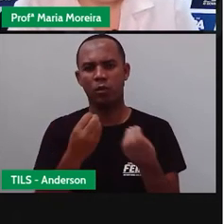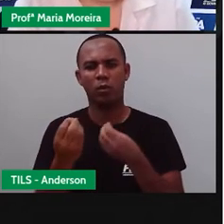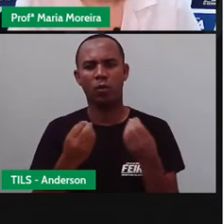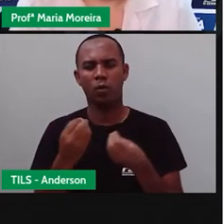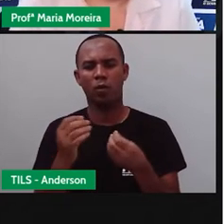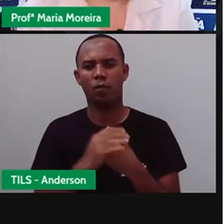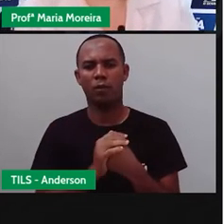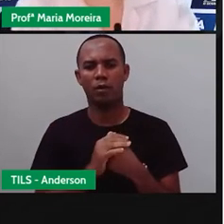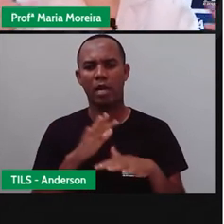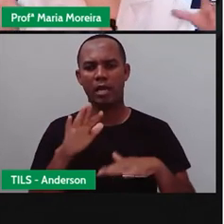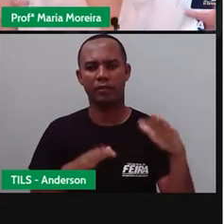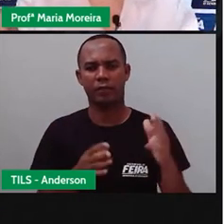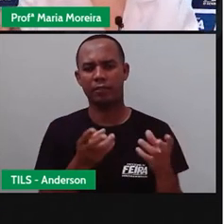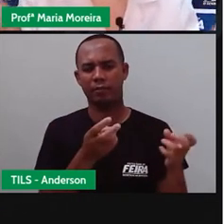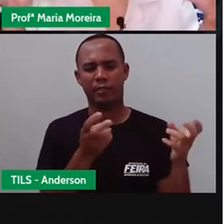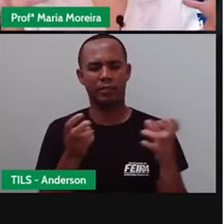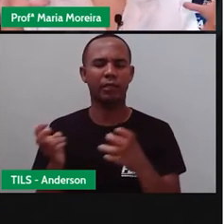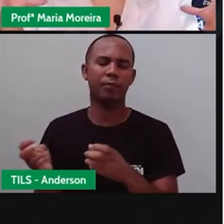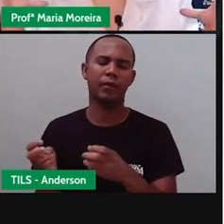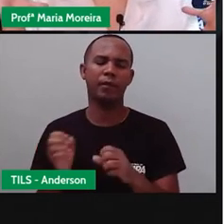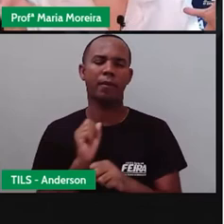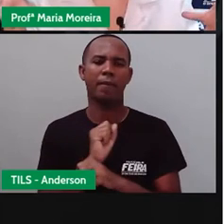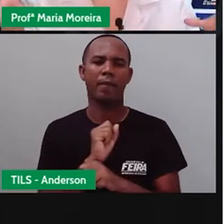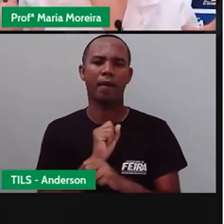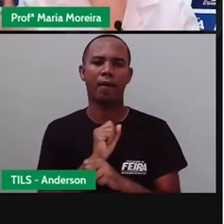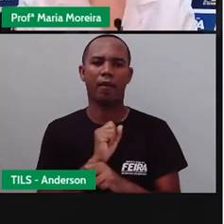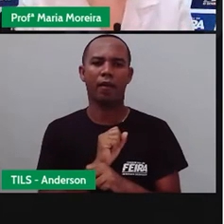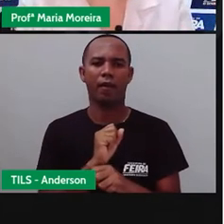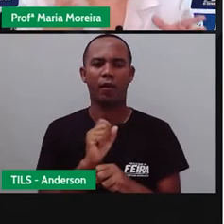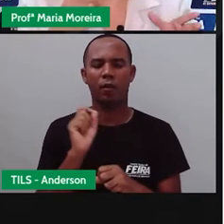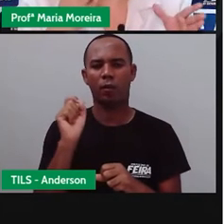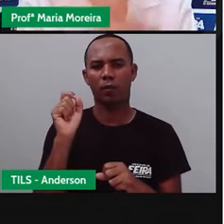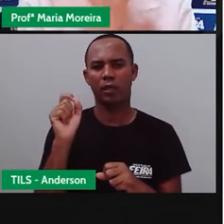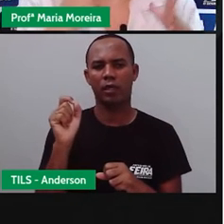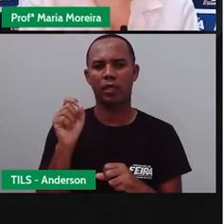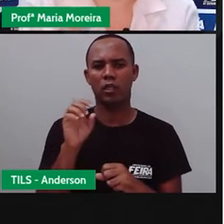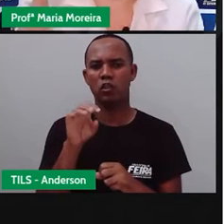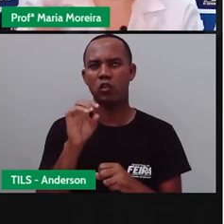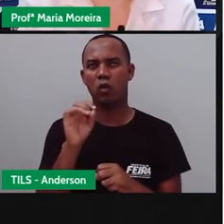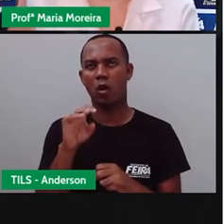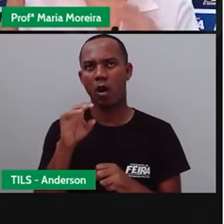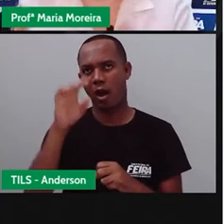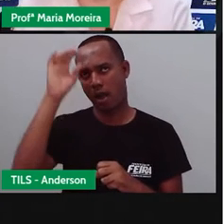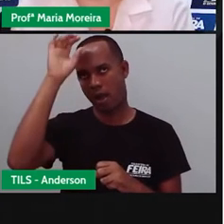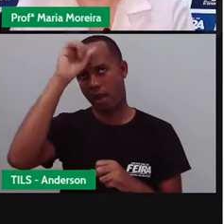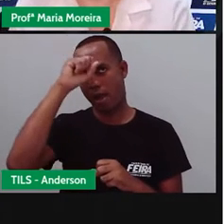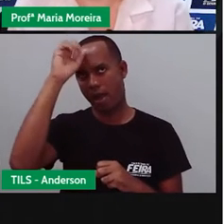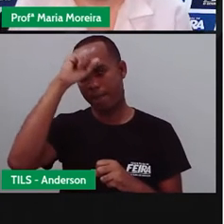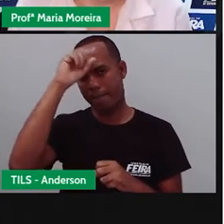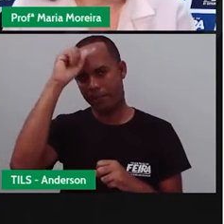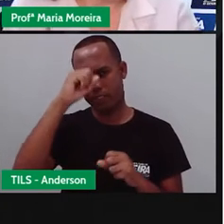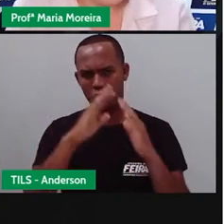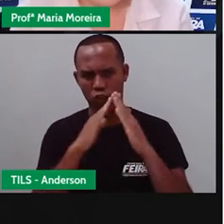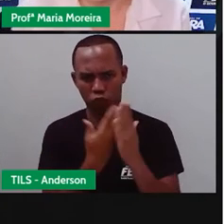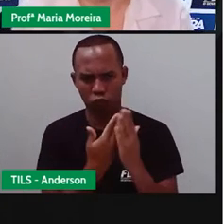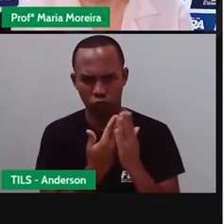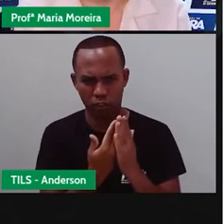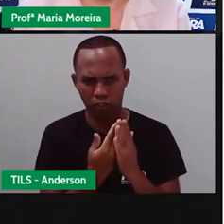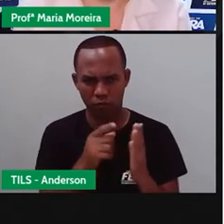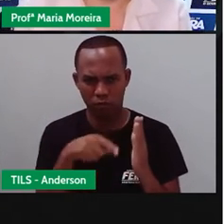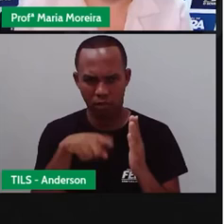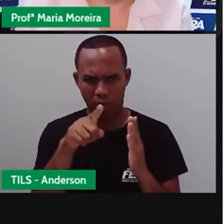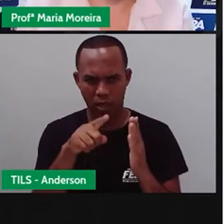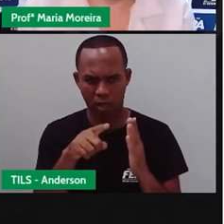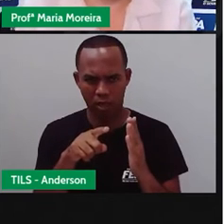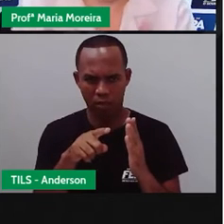perceber então a gente precisa né parar de achar que só se aprende matemática na escola em casa